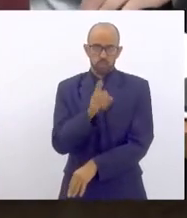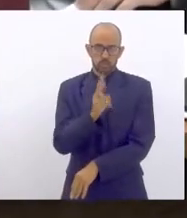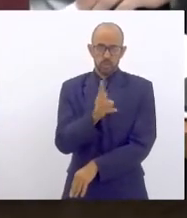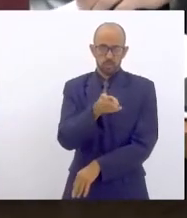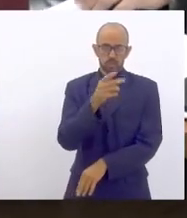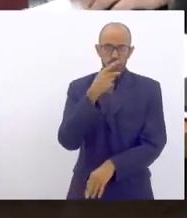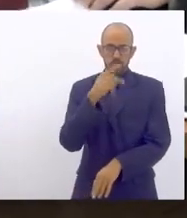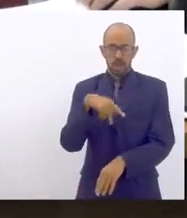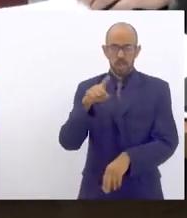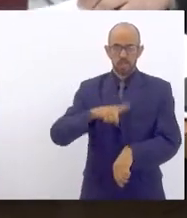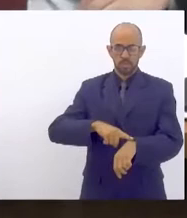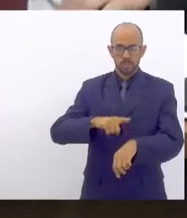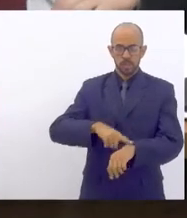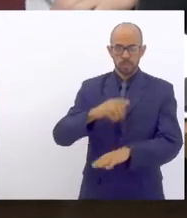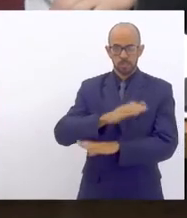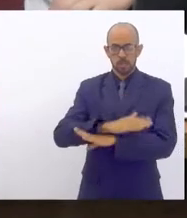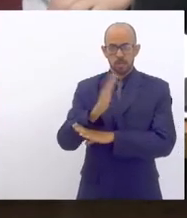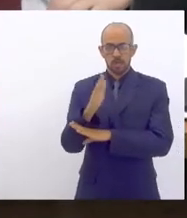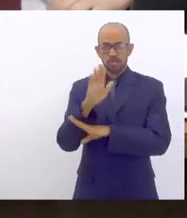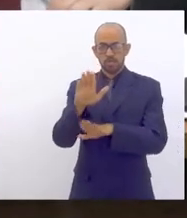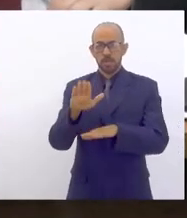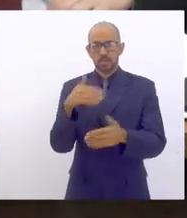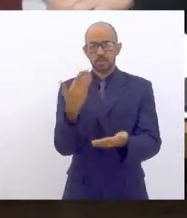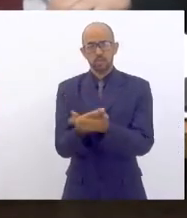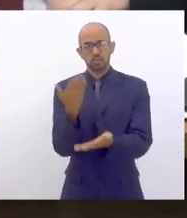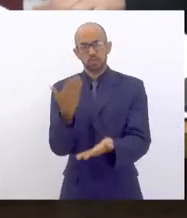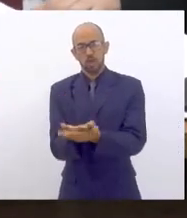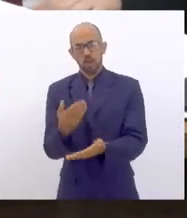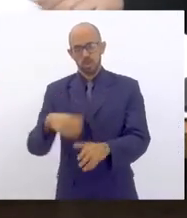tempo integral, mas a escola educacional,